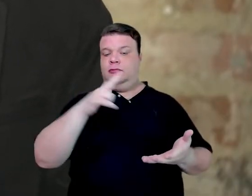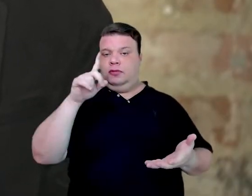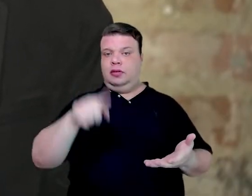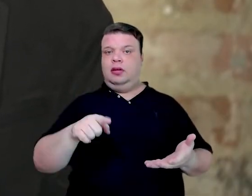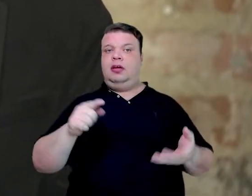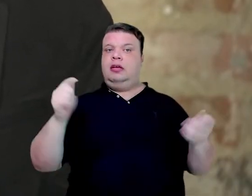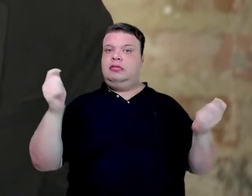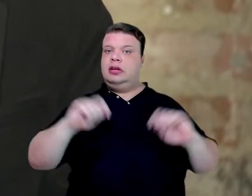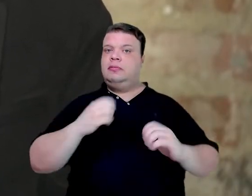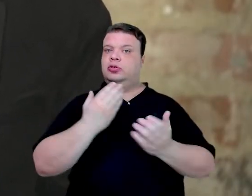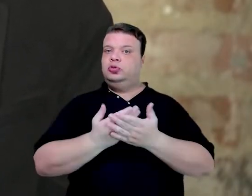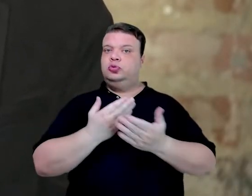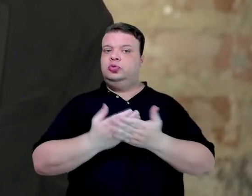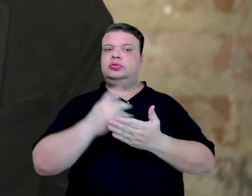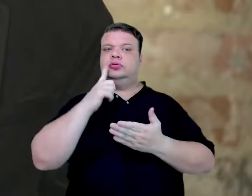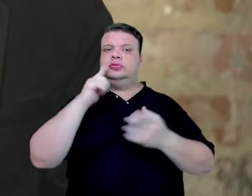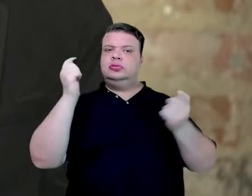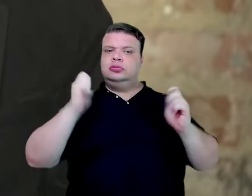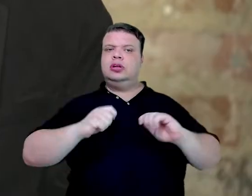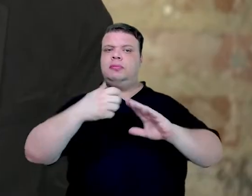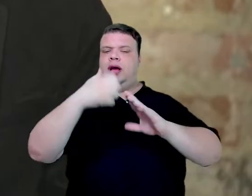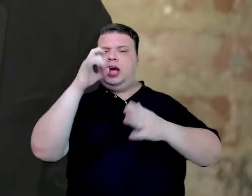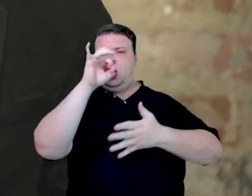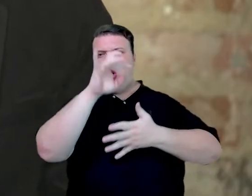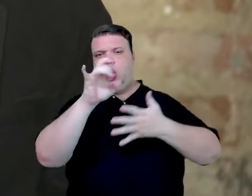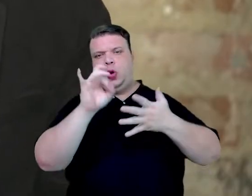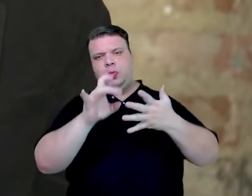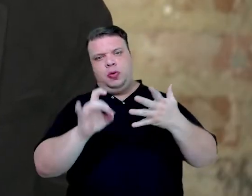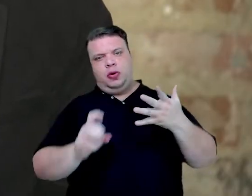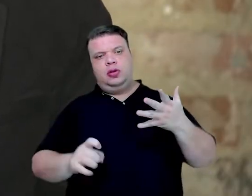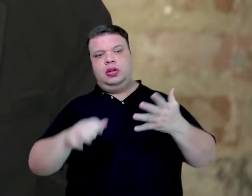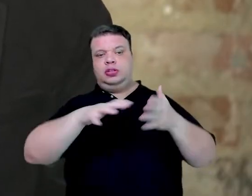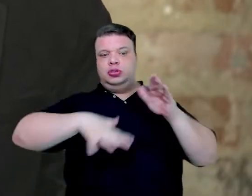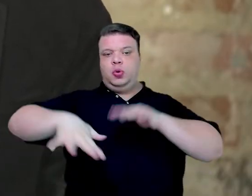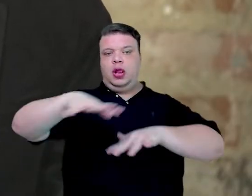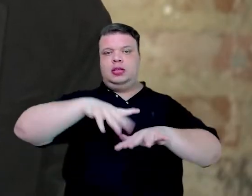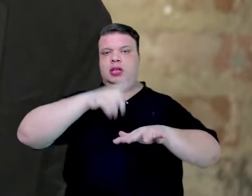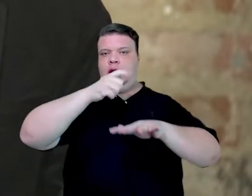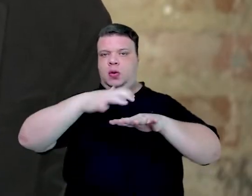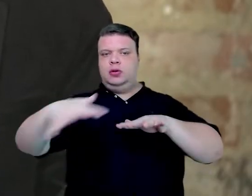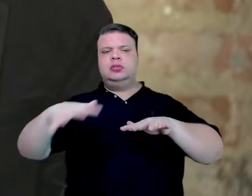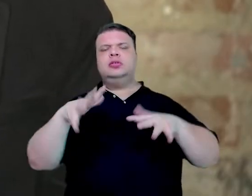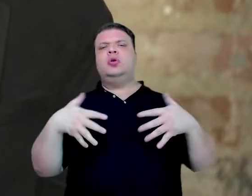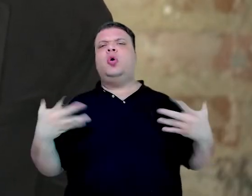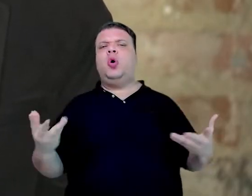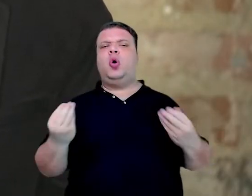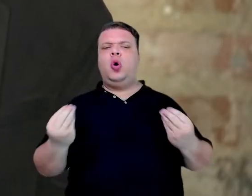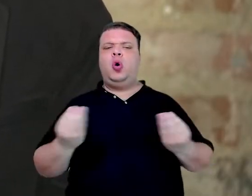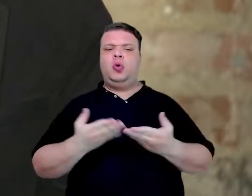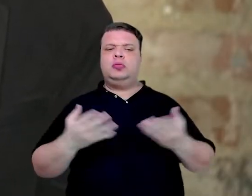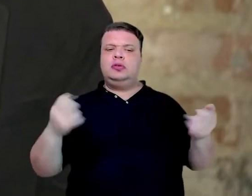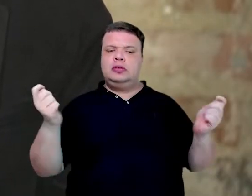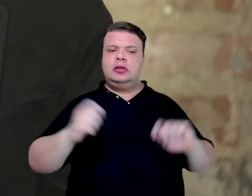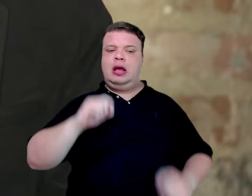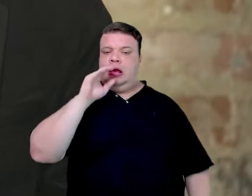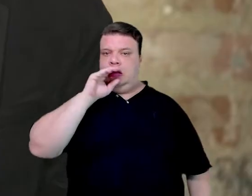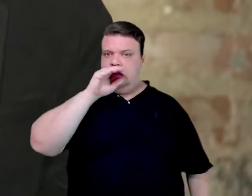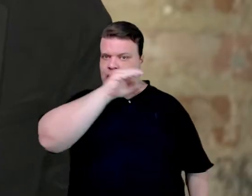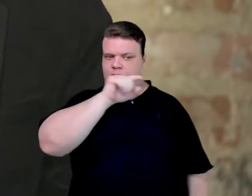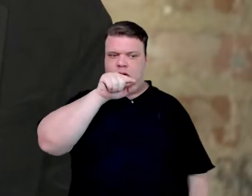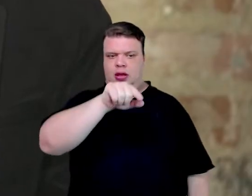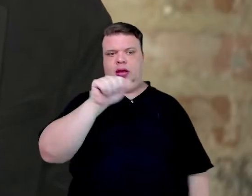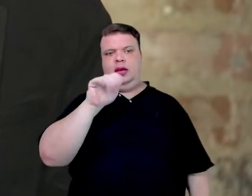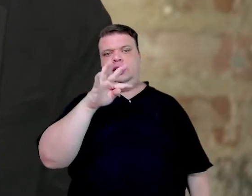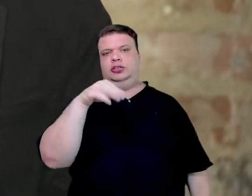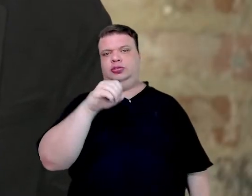né? Agora sim a gente pode estudar, depois que entendeu, né, os componentes das circulações oceânicas,